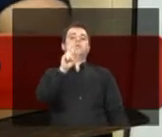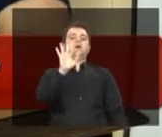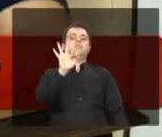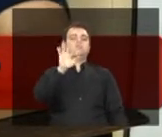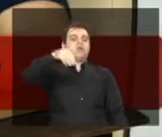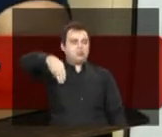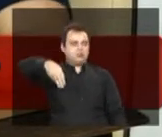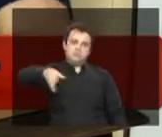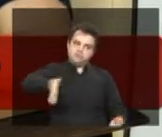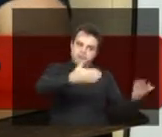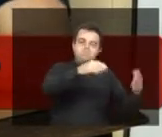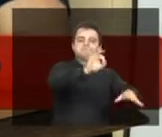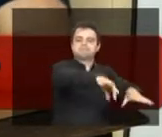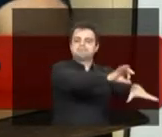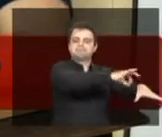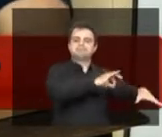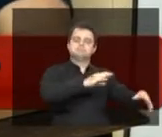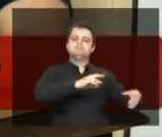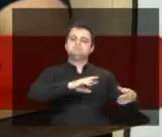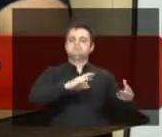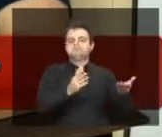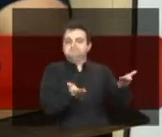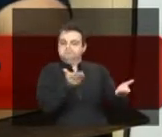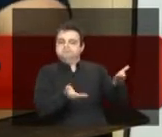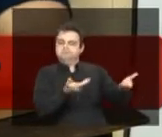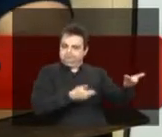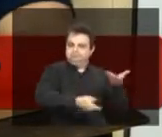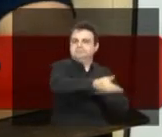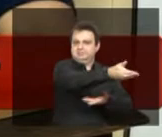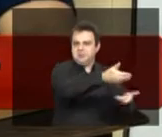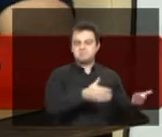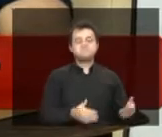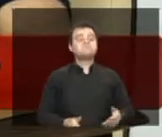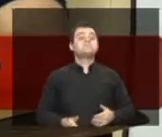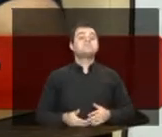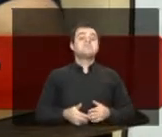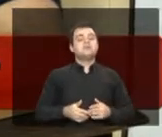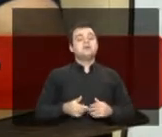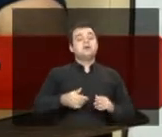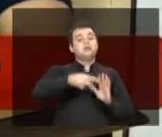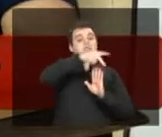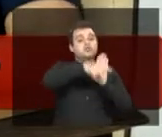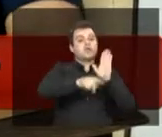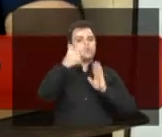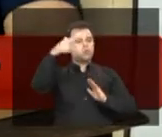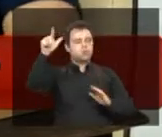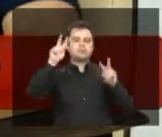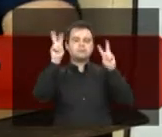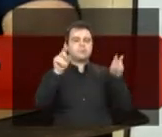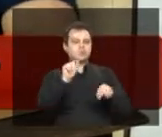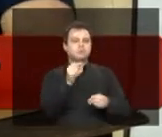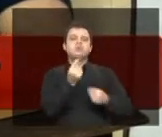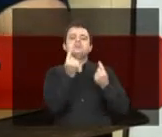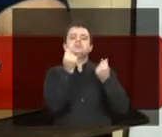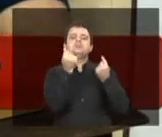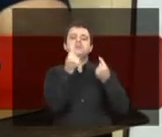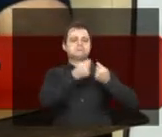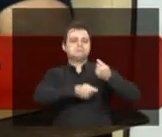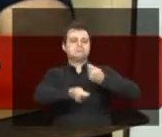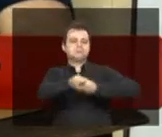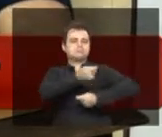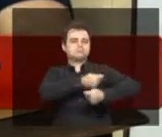vai ter que plantar. Tem outro projeto também, que era da liberdade econômica, ainda está